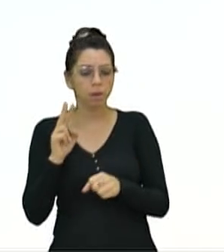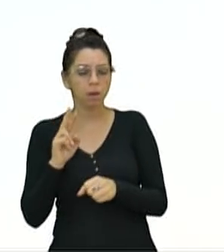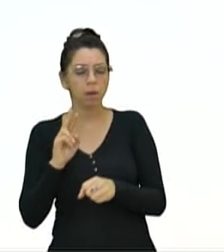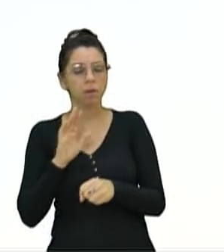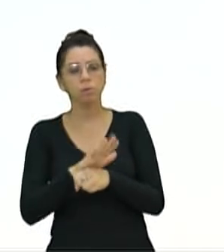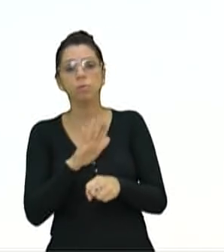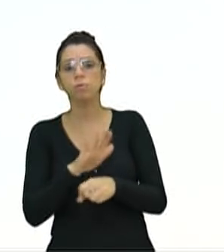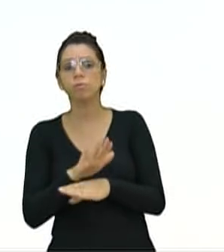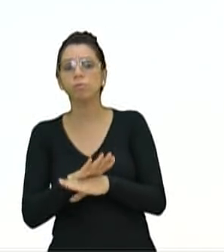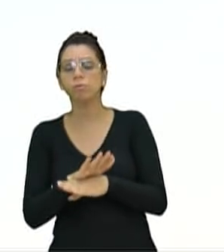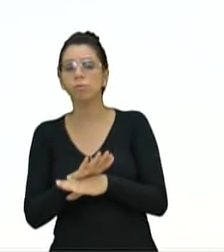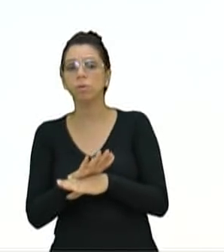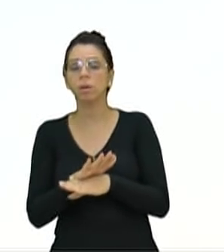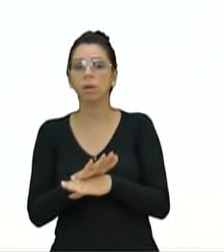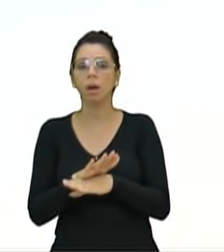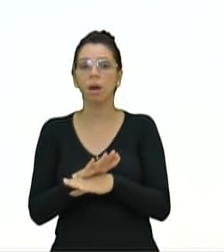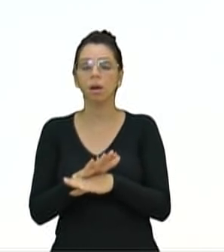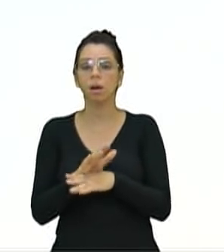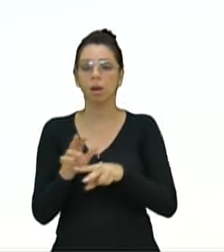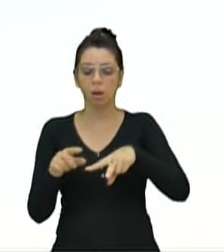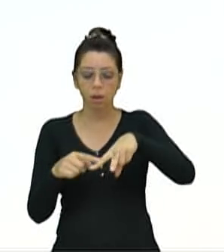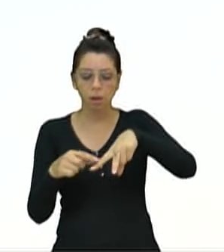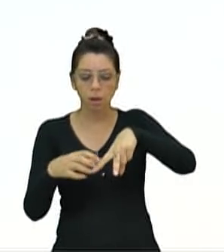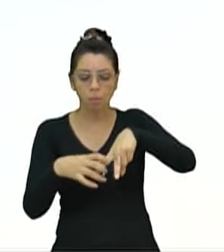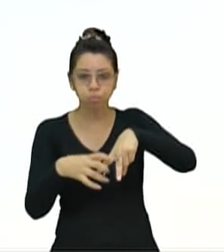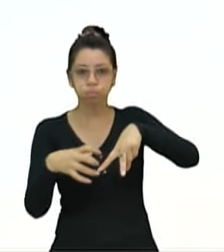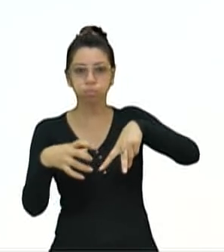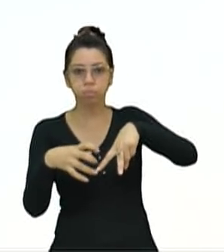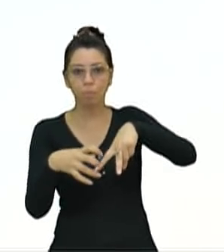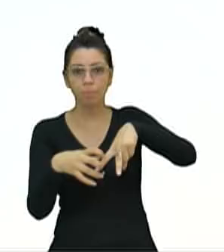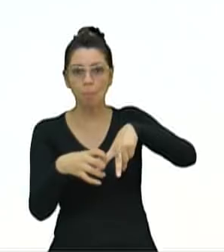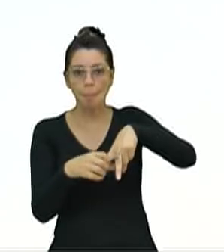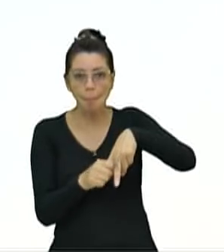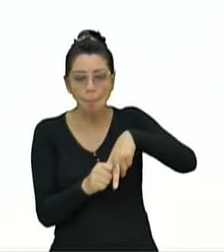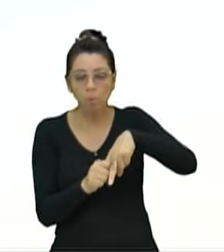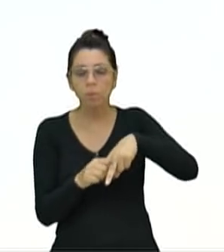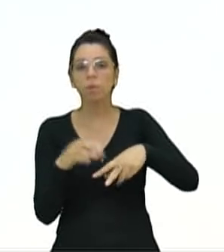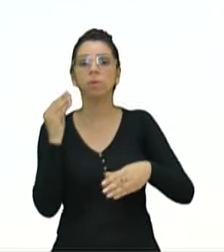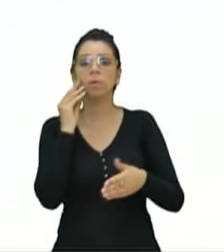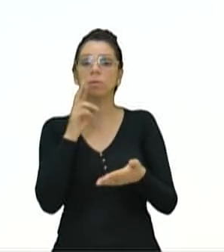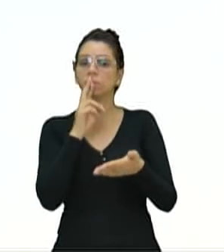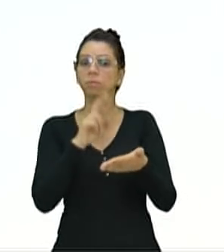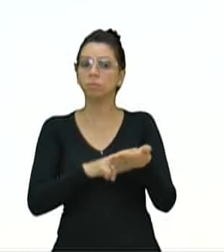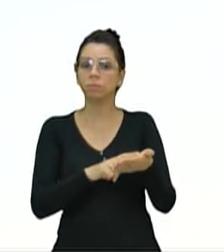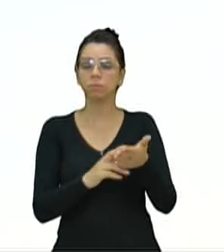a combater esse inchaço? Será que você saberia me dizer? Tenta responder aí.